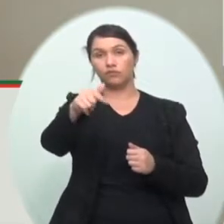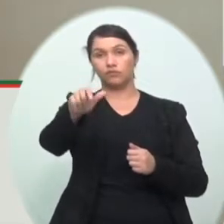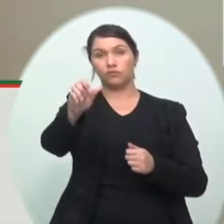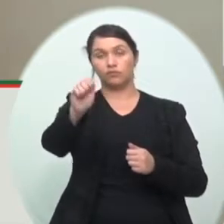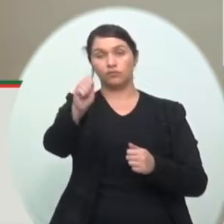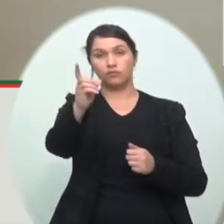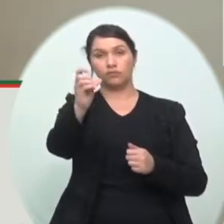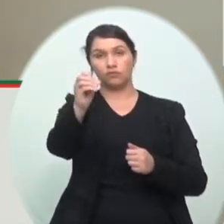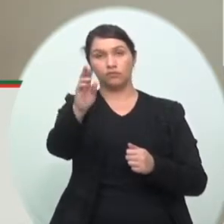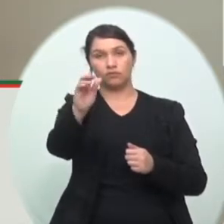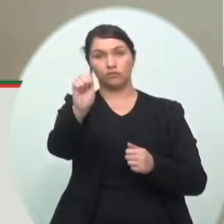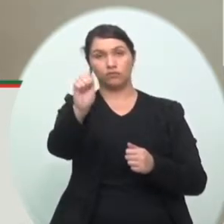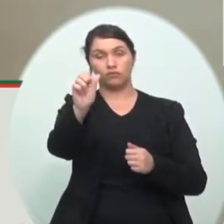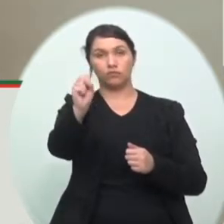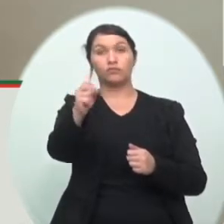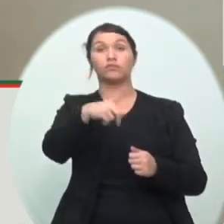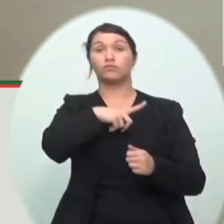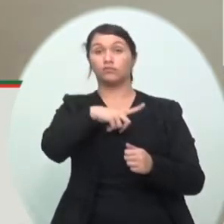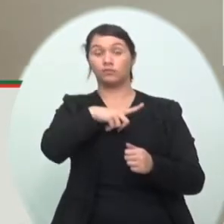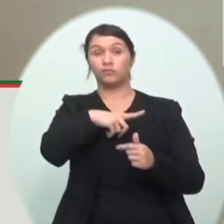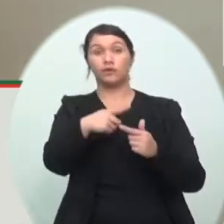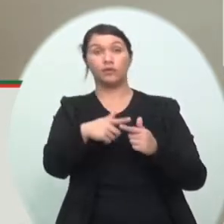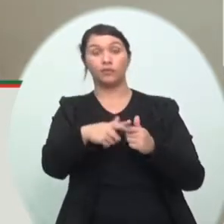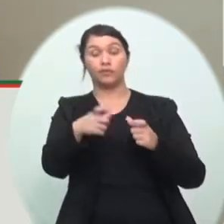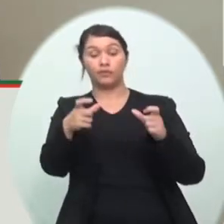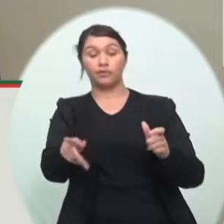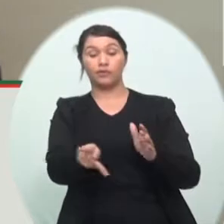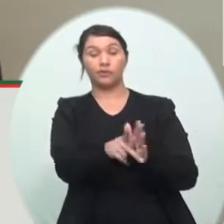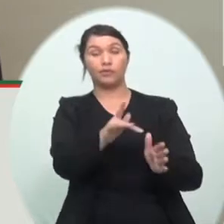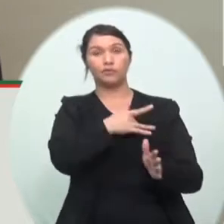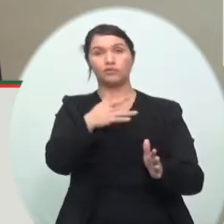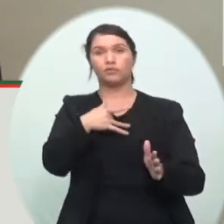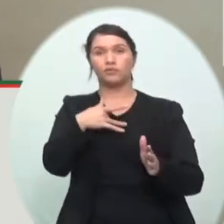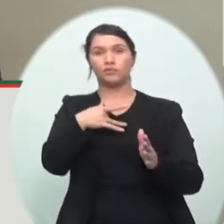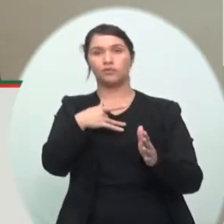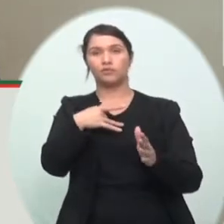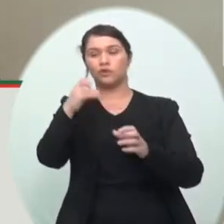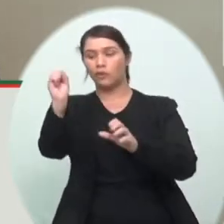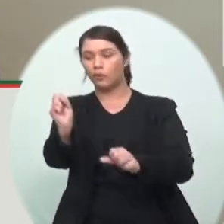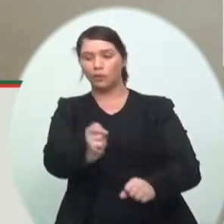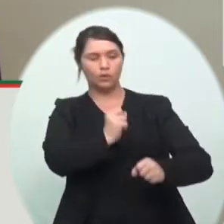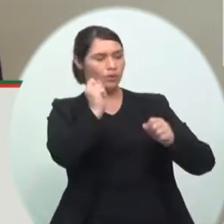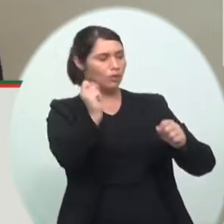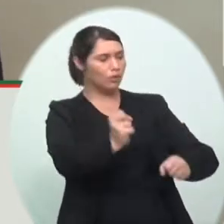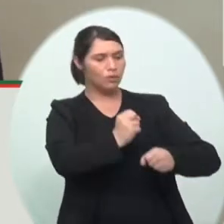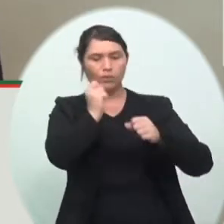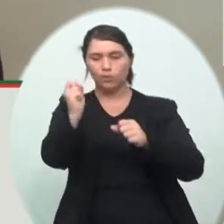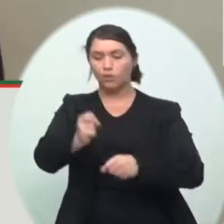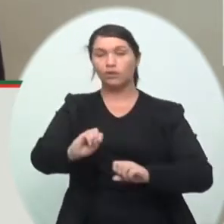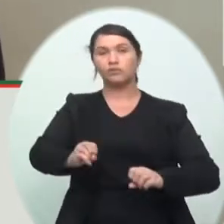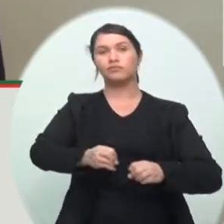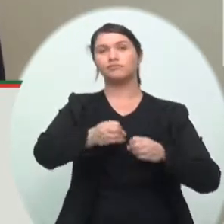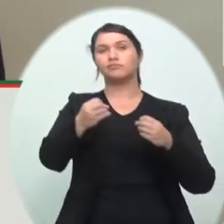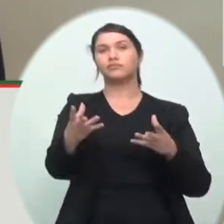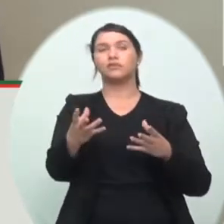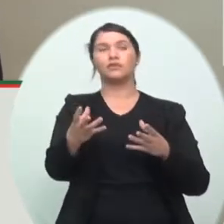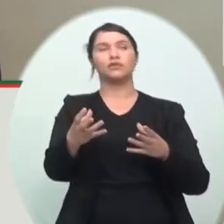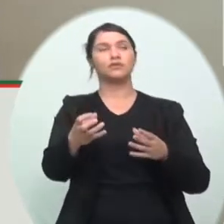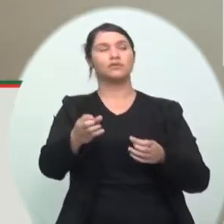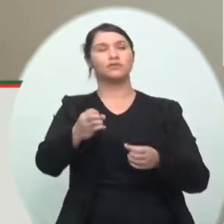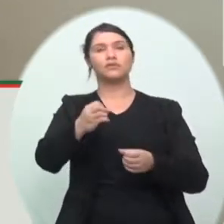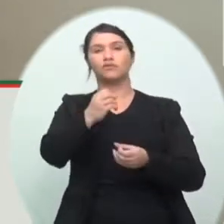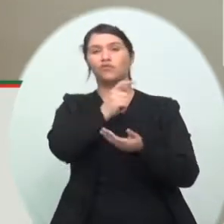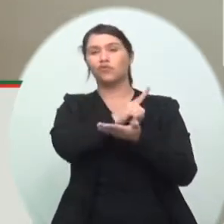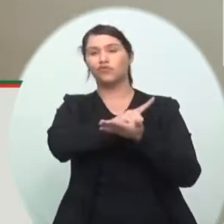que deixa a unidade higienizada, também nós não vamos ter uma produção, um atendimento